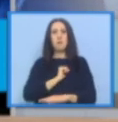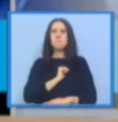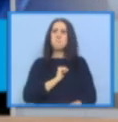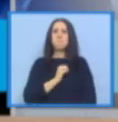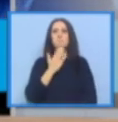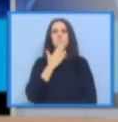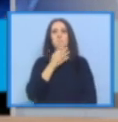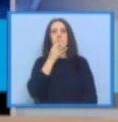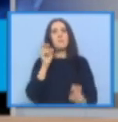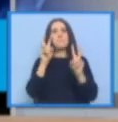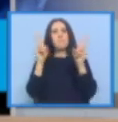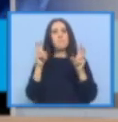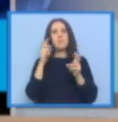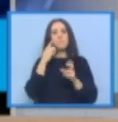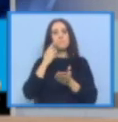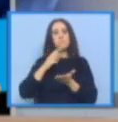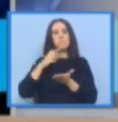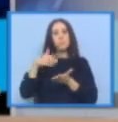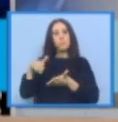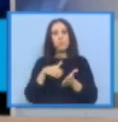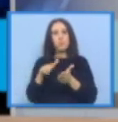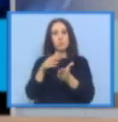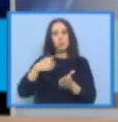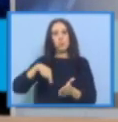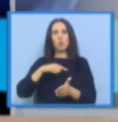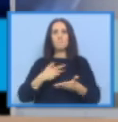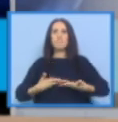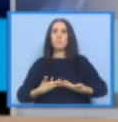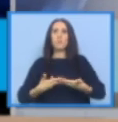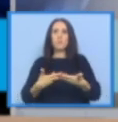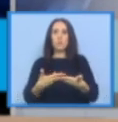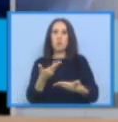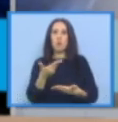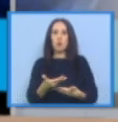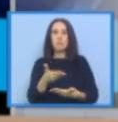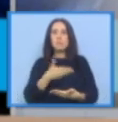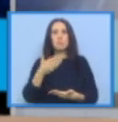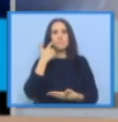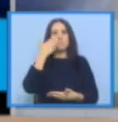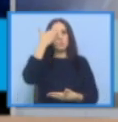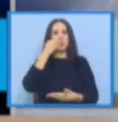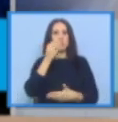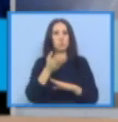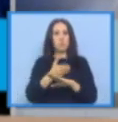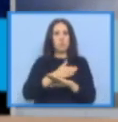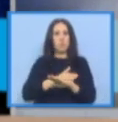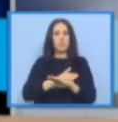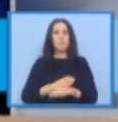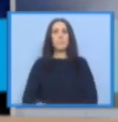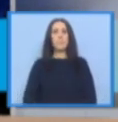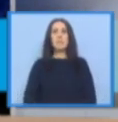neste percurso que somos convidados a fazer durante esta Quaresma. E